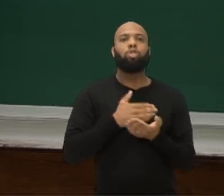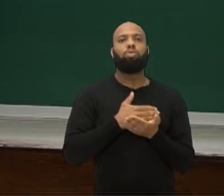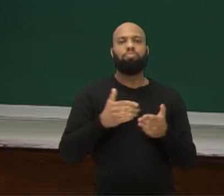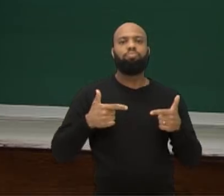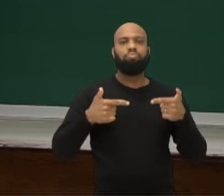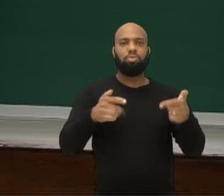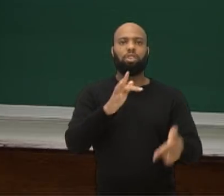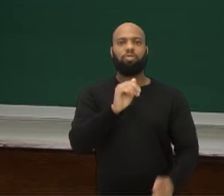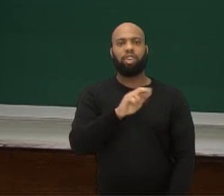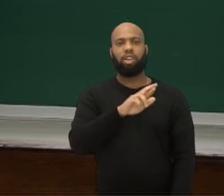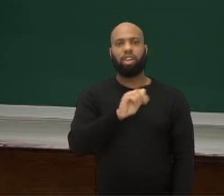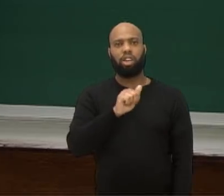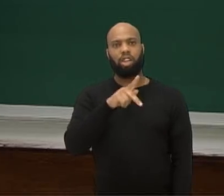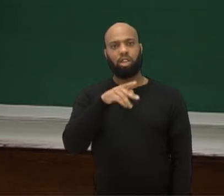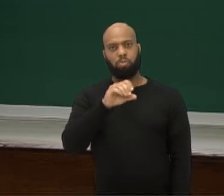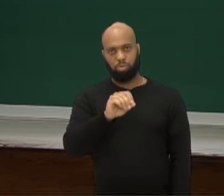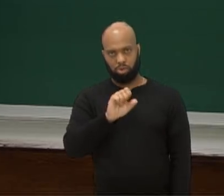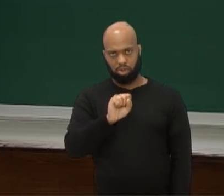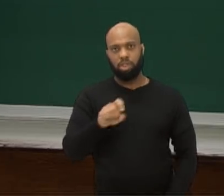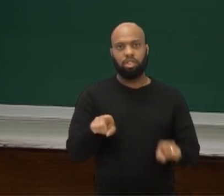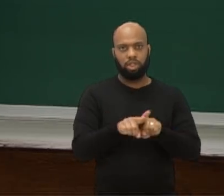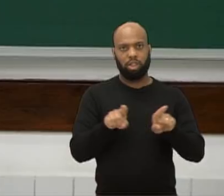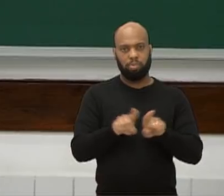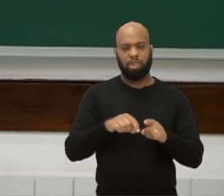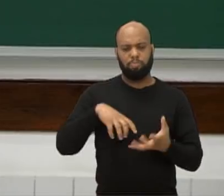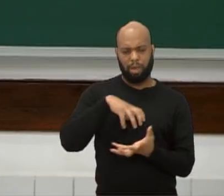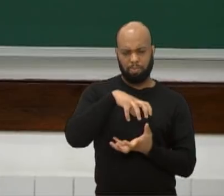iniciou a Guerra dos Farrapos, também chamada de